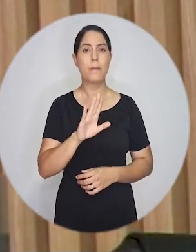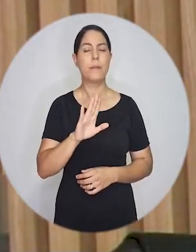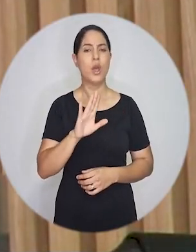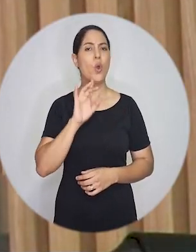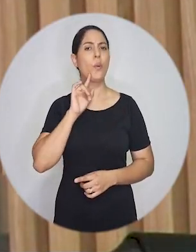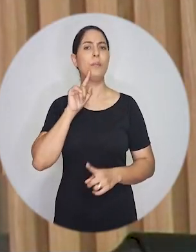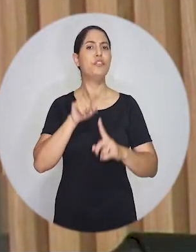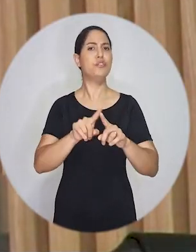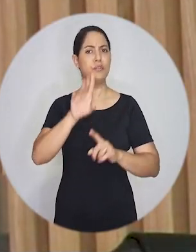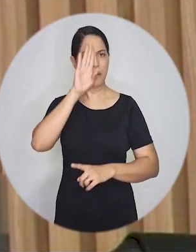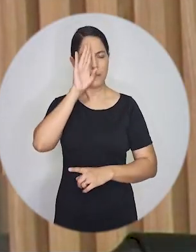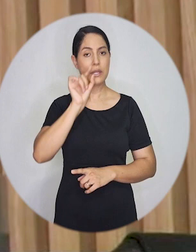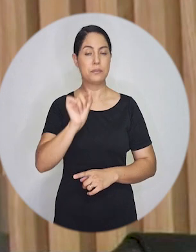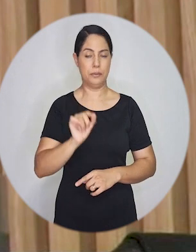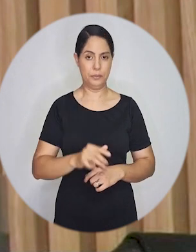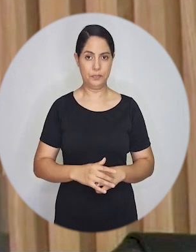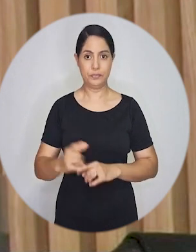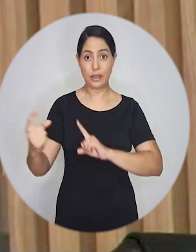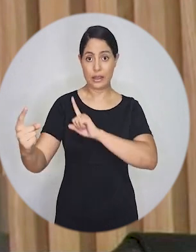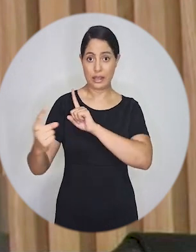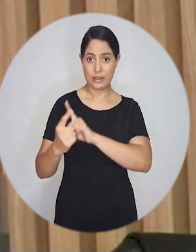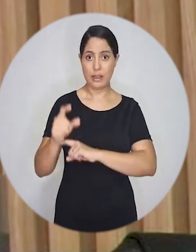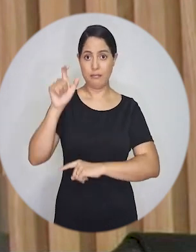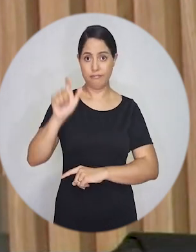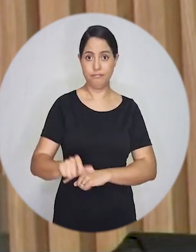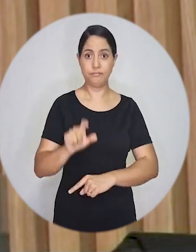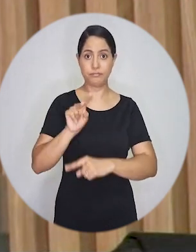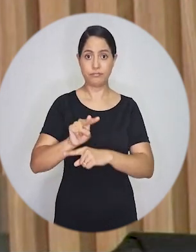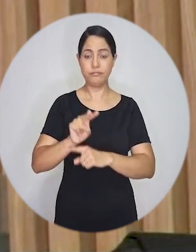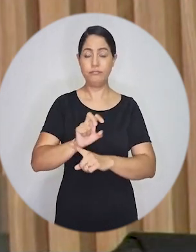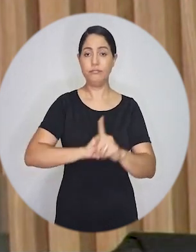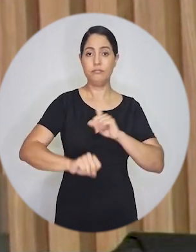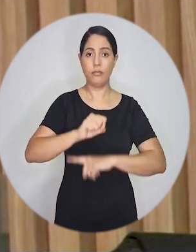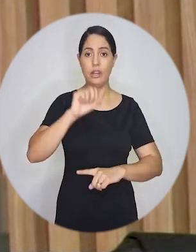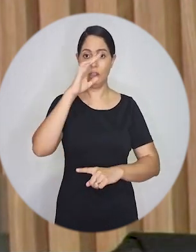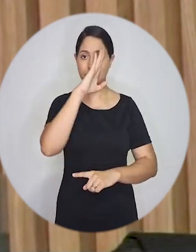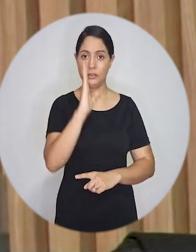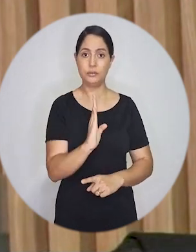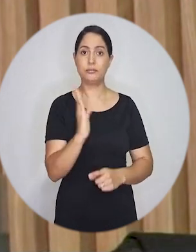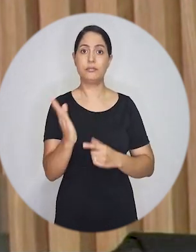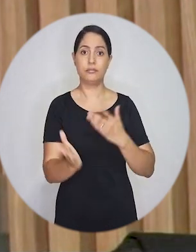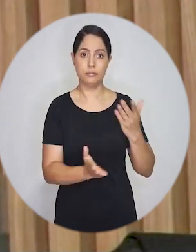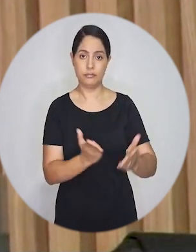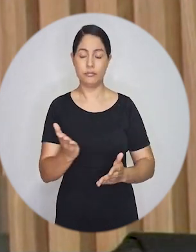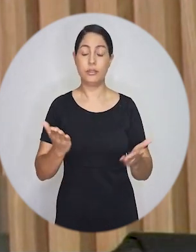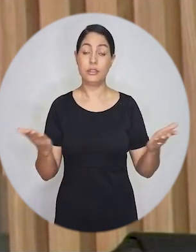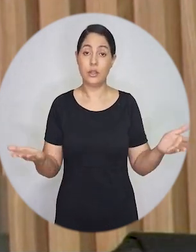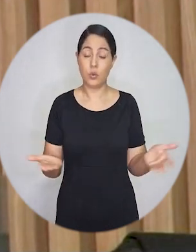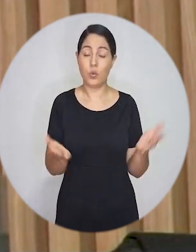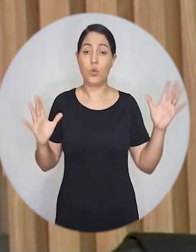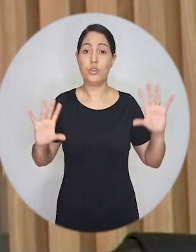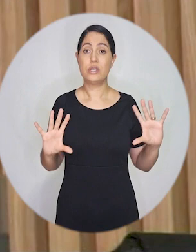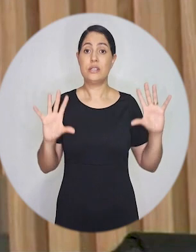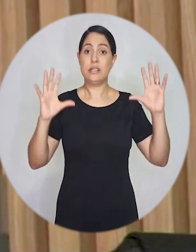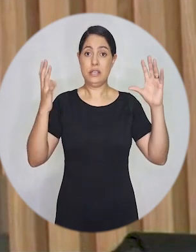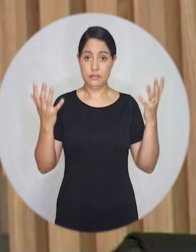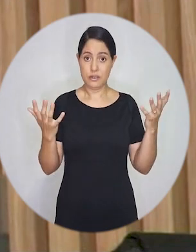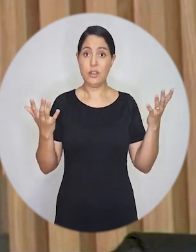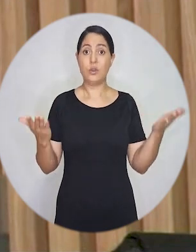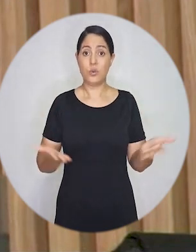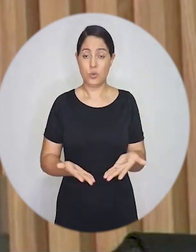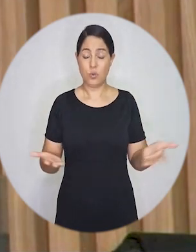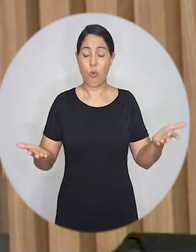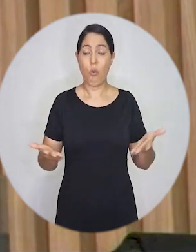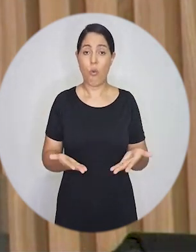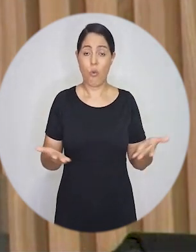que é atender, valorizar, prestigiar, preservar a cidadania e a sociedade brasileira. Portanto, este